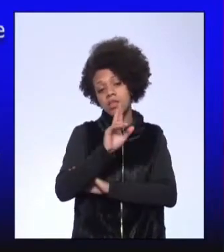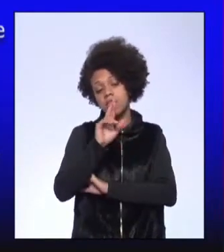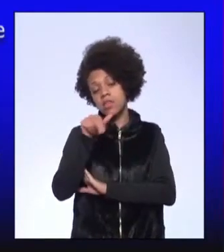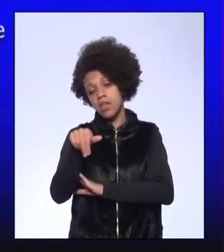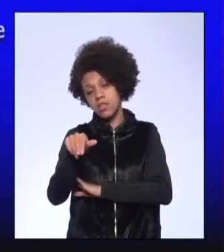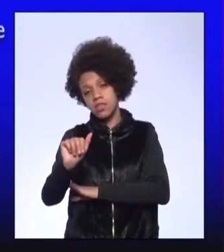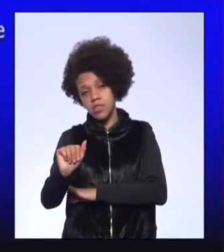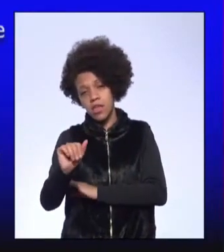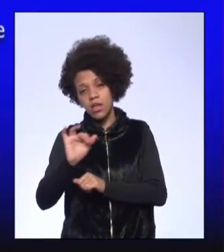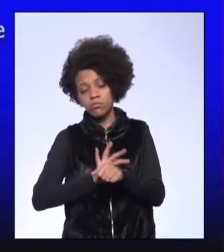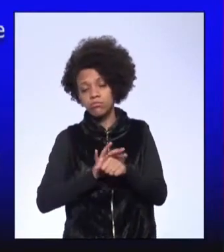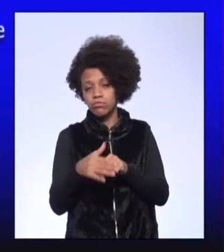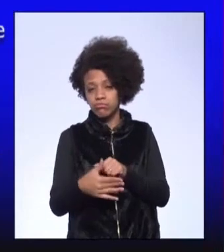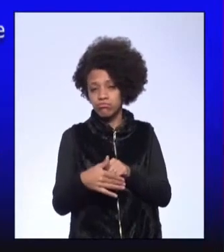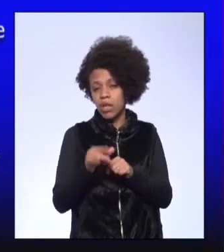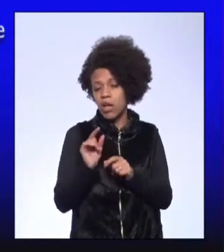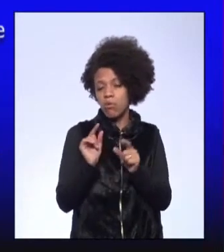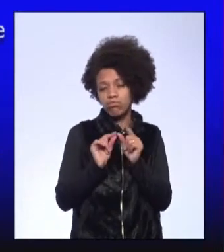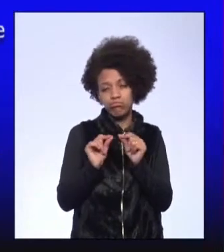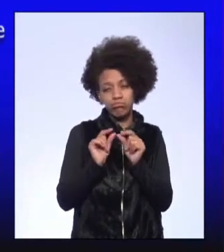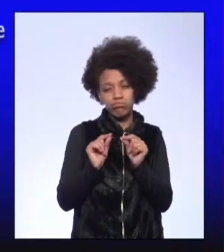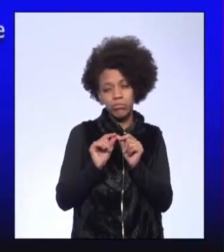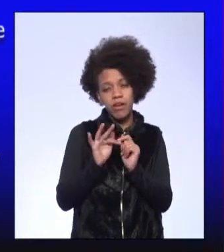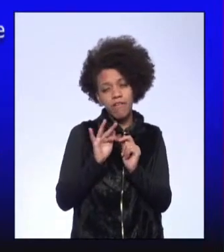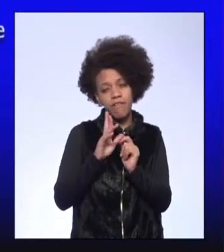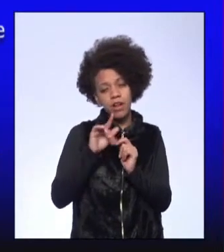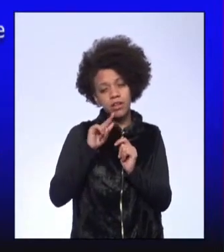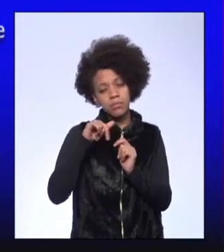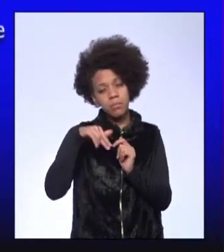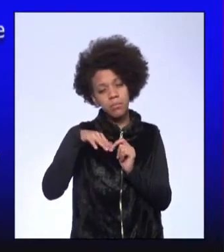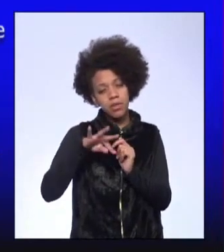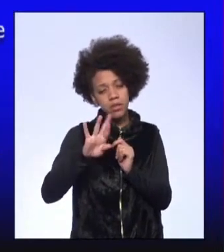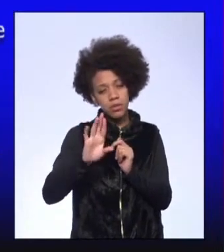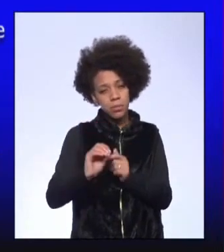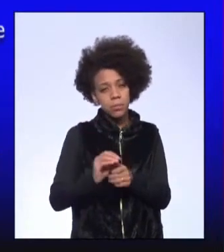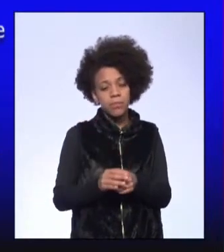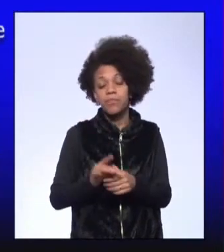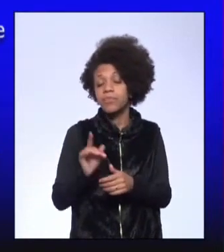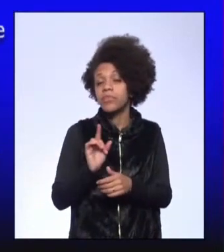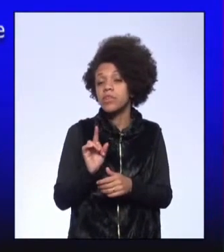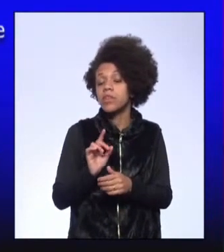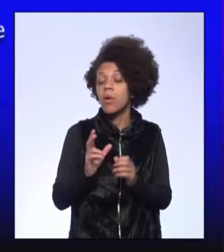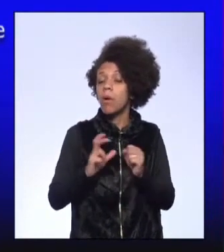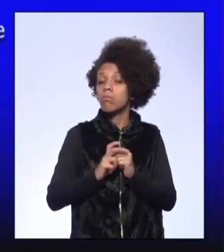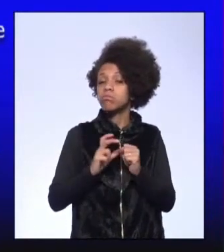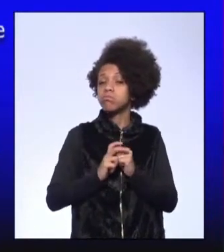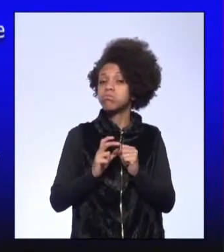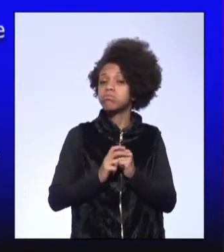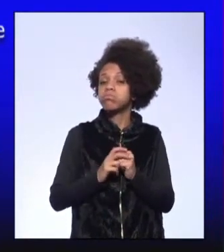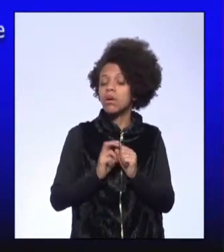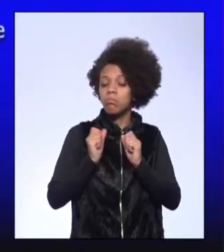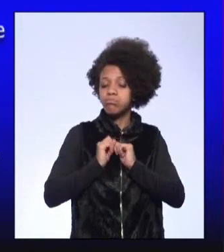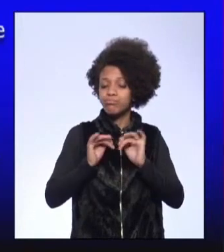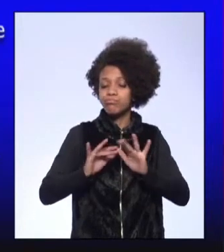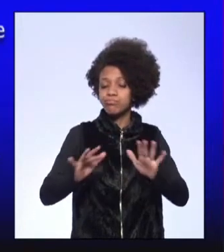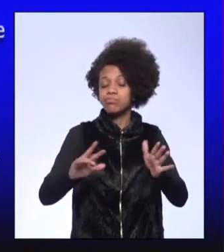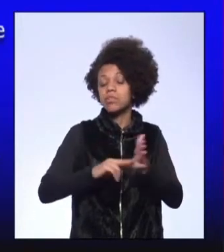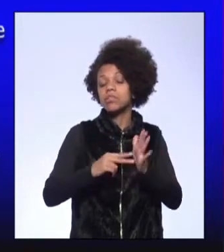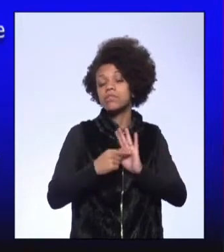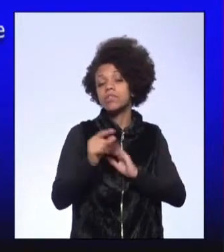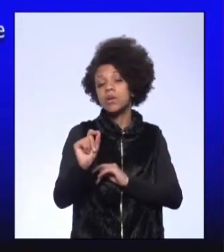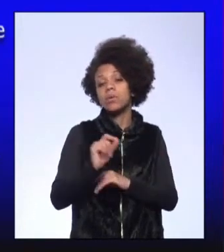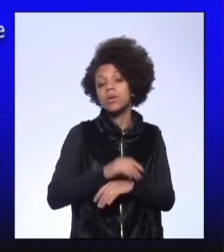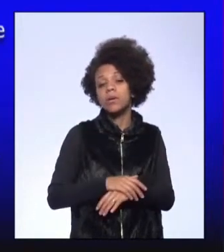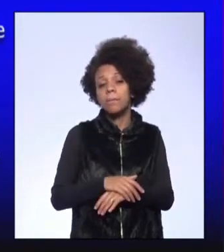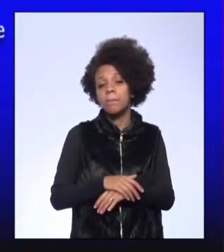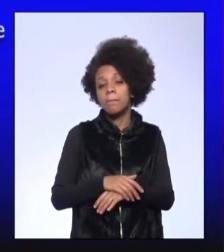vírus, um fragmento, vamos dizer assim, do vírus. Ele não detecta vírus viável para transmissão. Significa